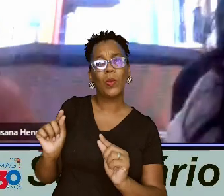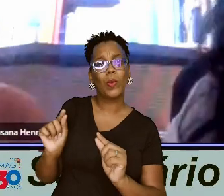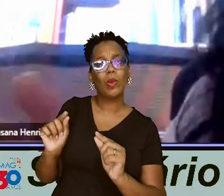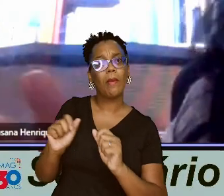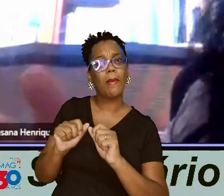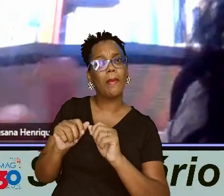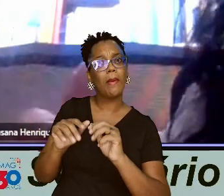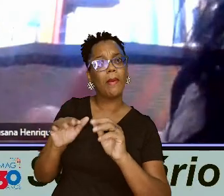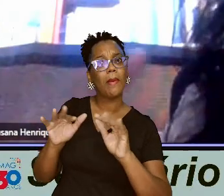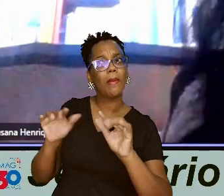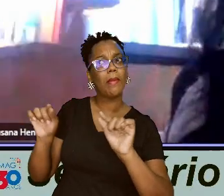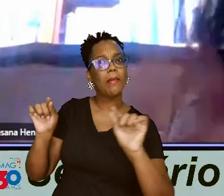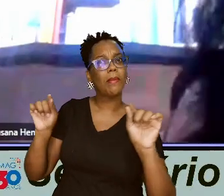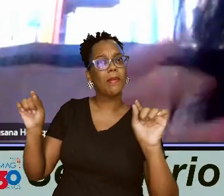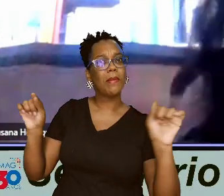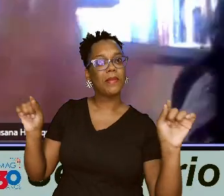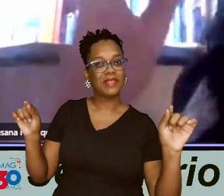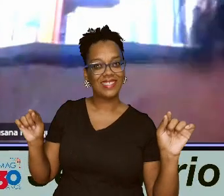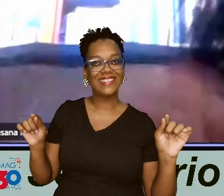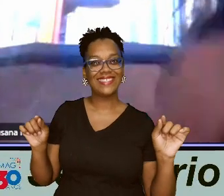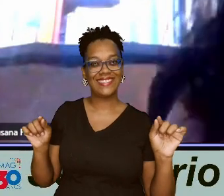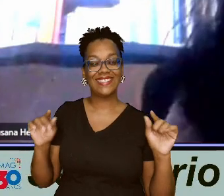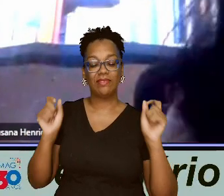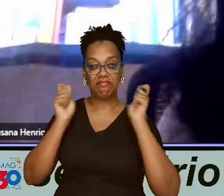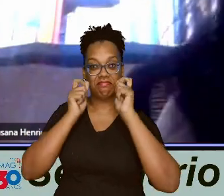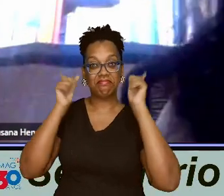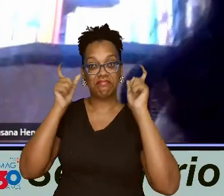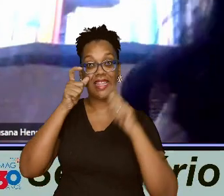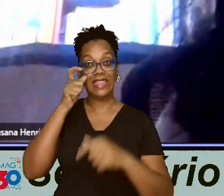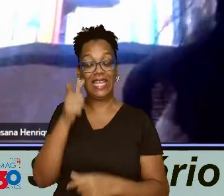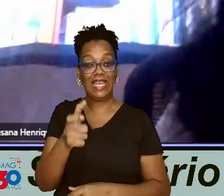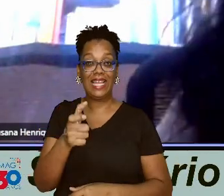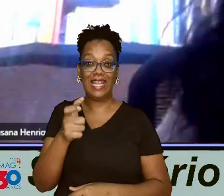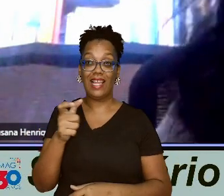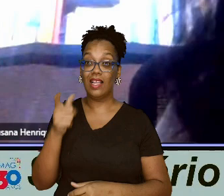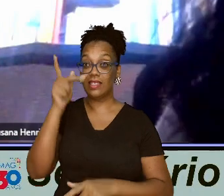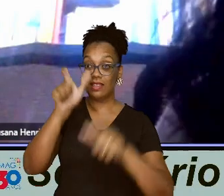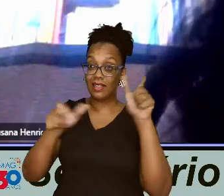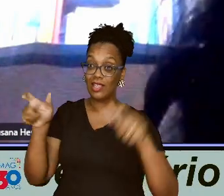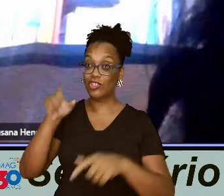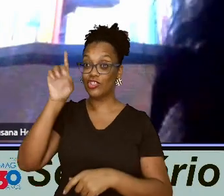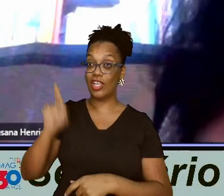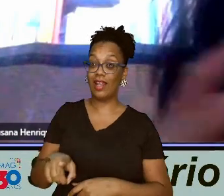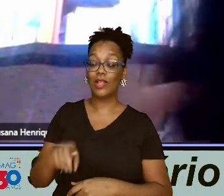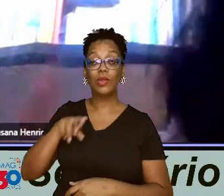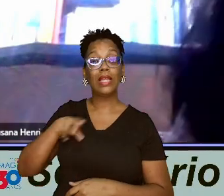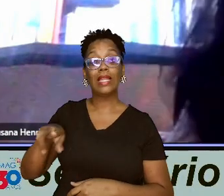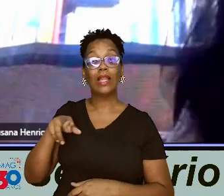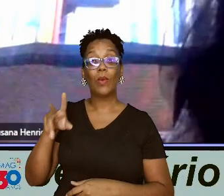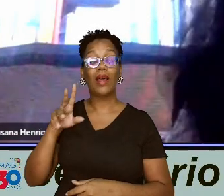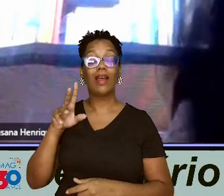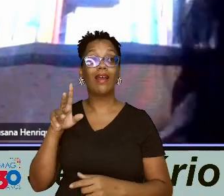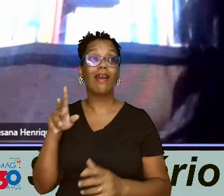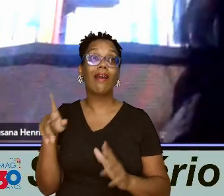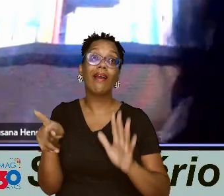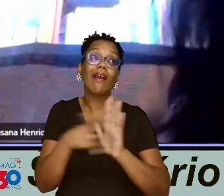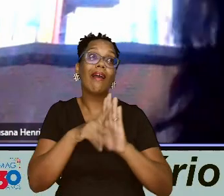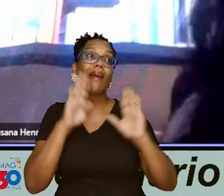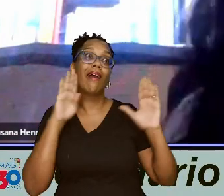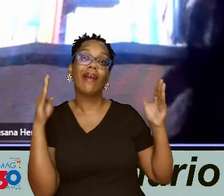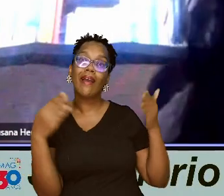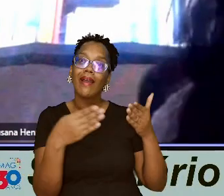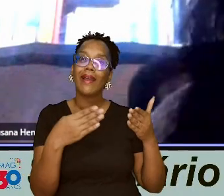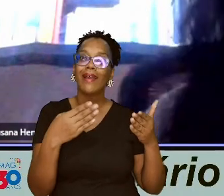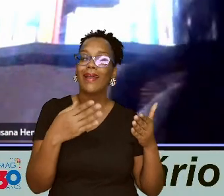espalhando e despertando o interesse dos operadores do direito, que não necessariamente estão, né, com essa pegada